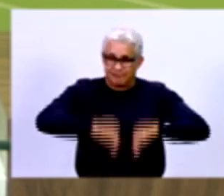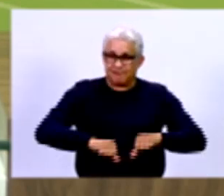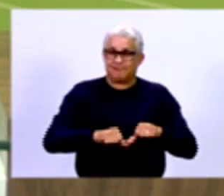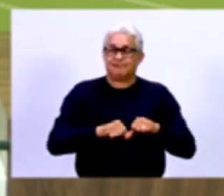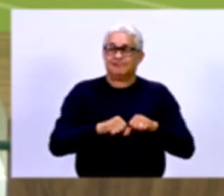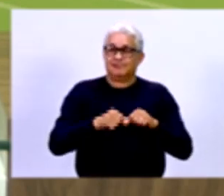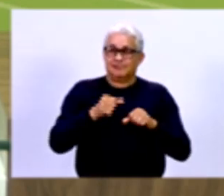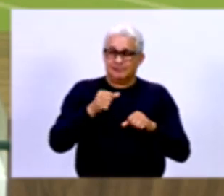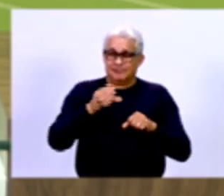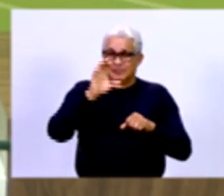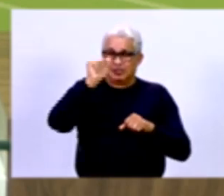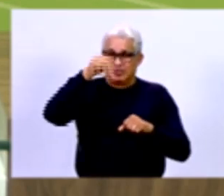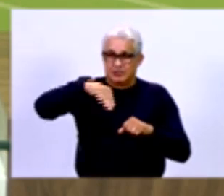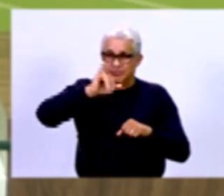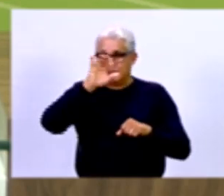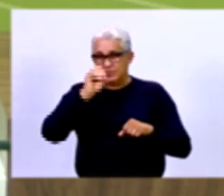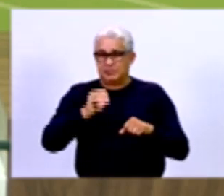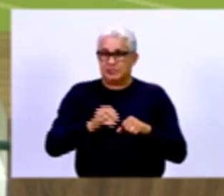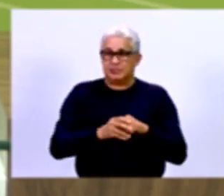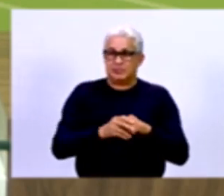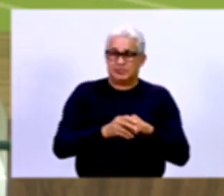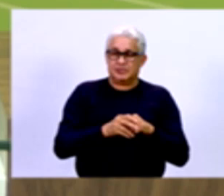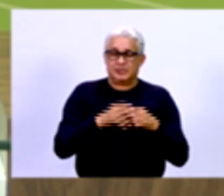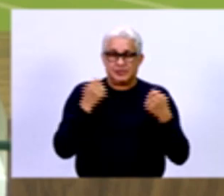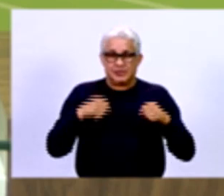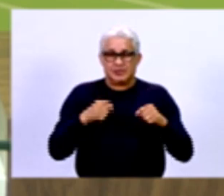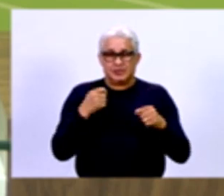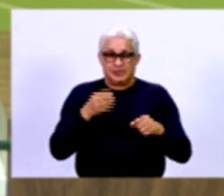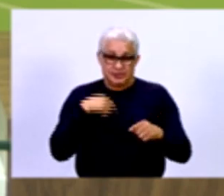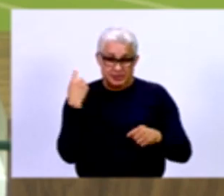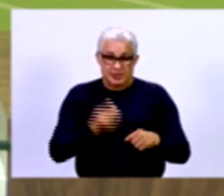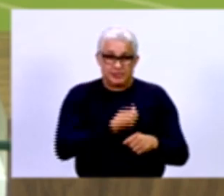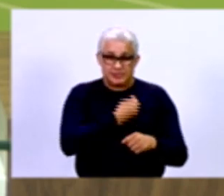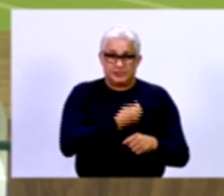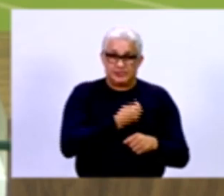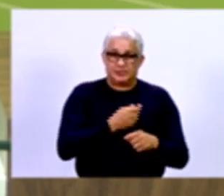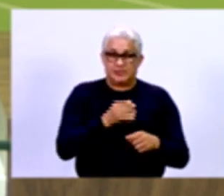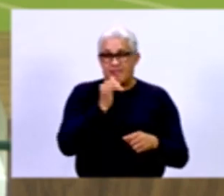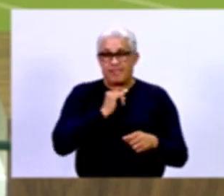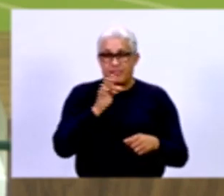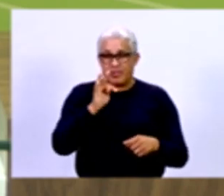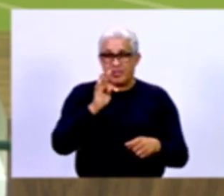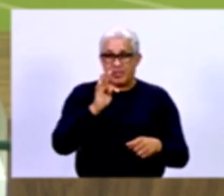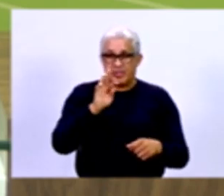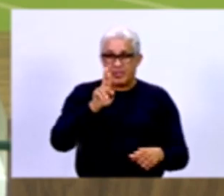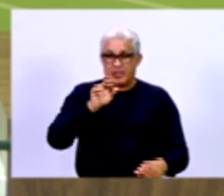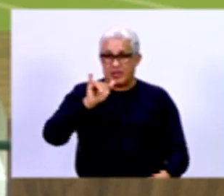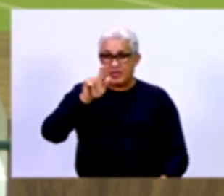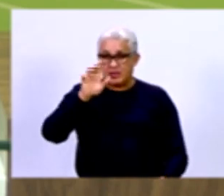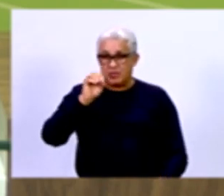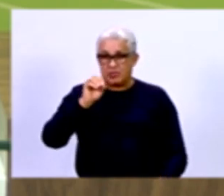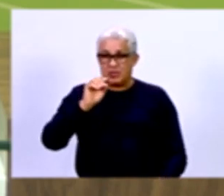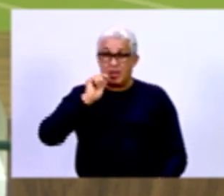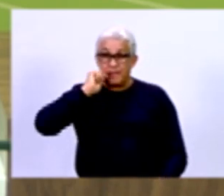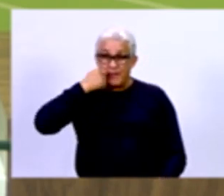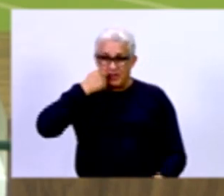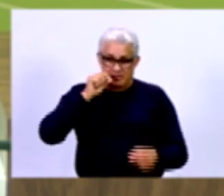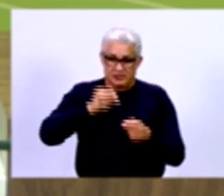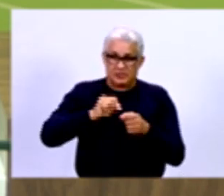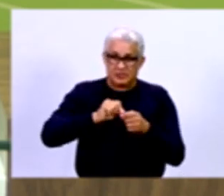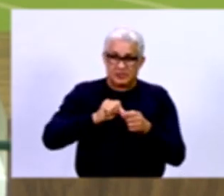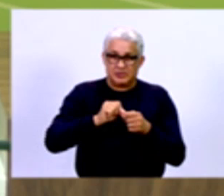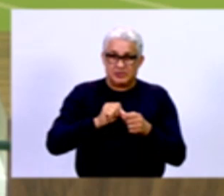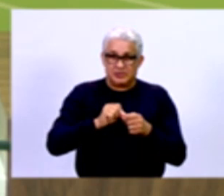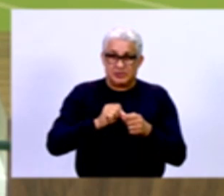importadores. Nós estamos muito ligados a produtos importados que fazem parte da nossa vida. Por exemplo, o trigo, do nosso pão. Grande parte do trigo na economia brasileira